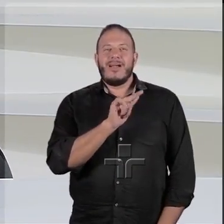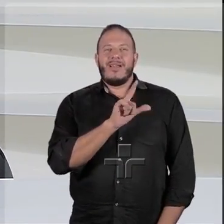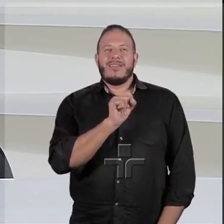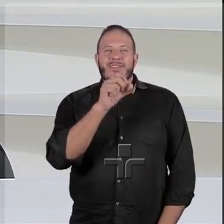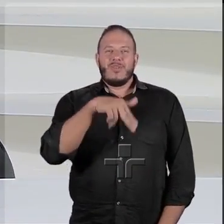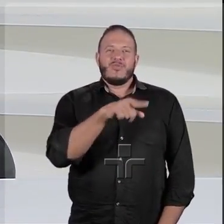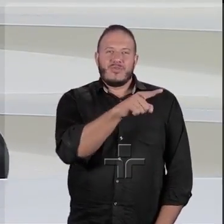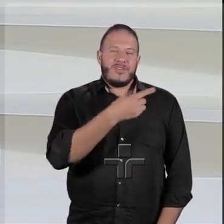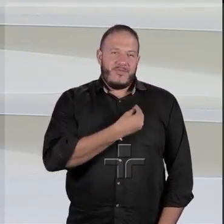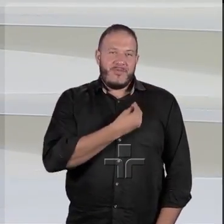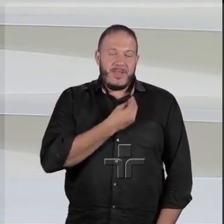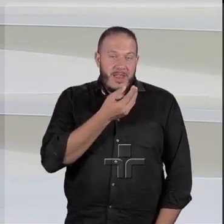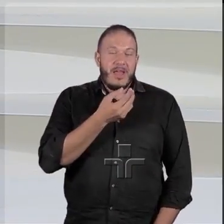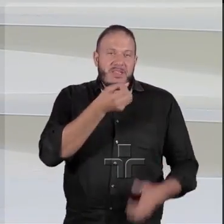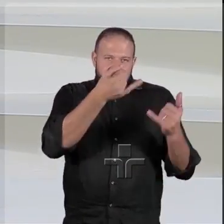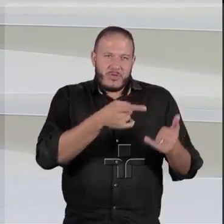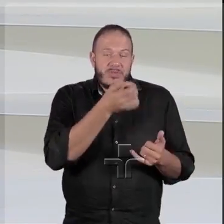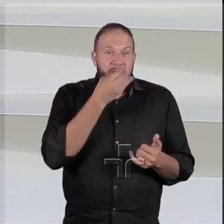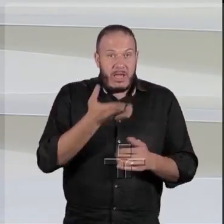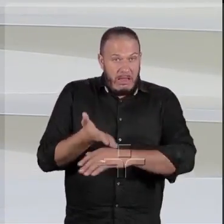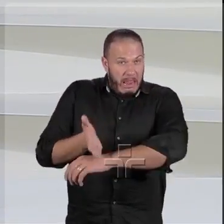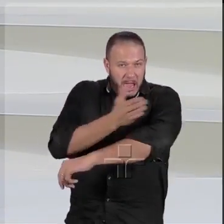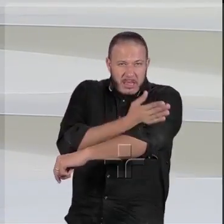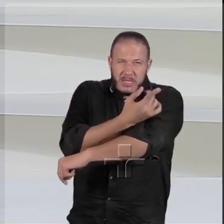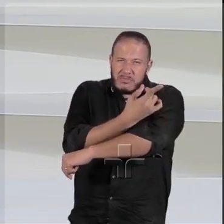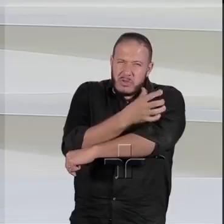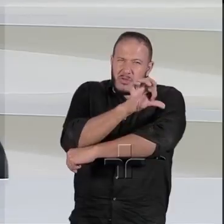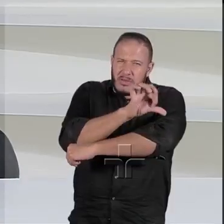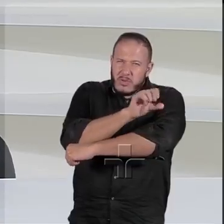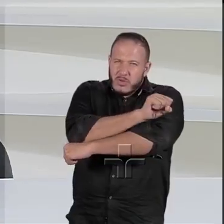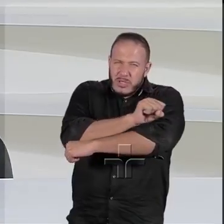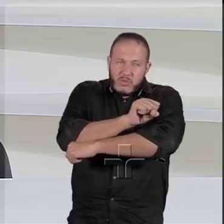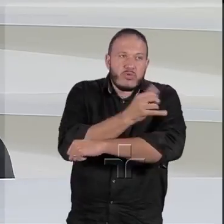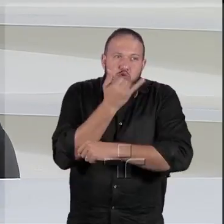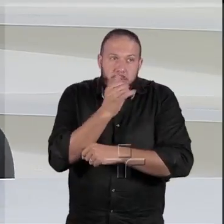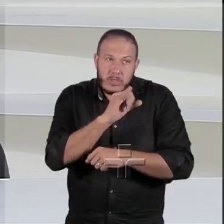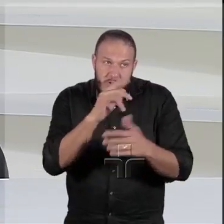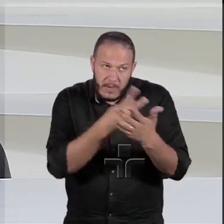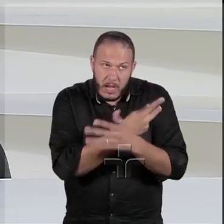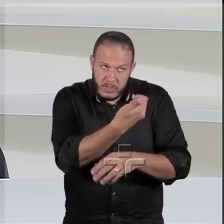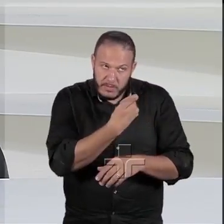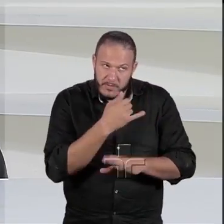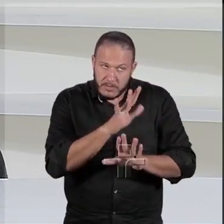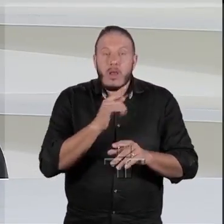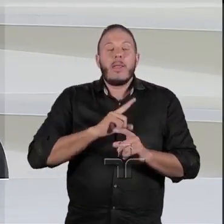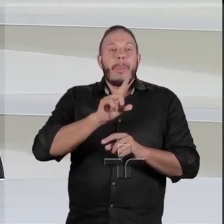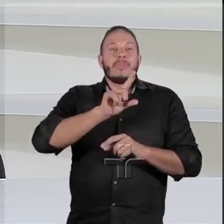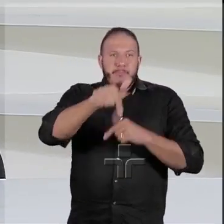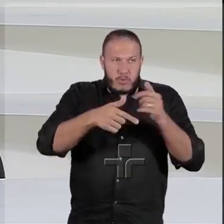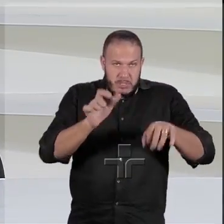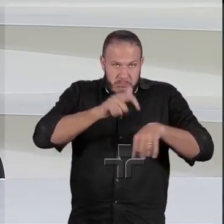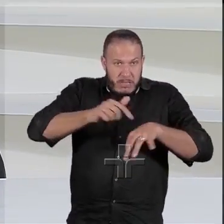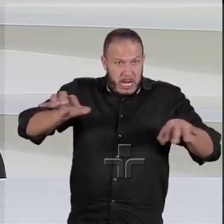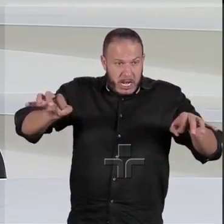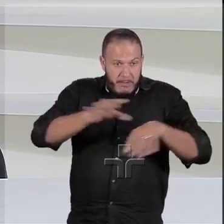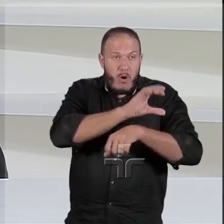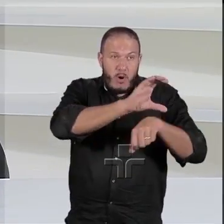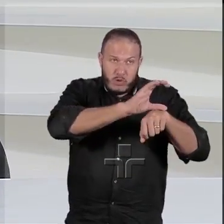bem. Em 88, se eu estiver errado, Maílson, por favor, 88, depois da Constituição, o que